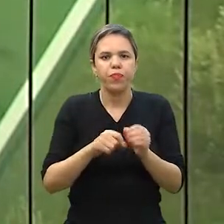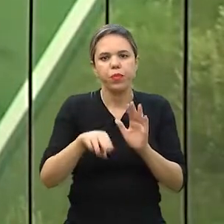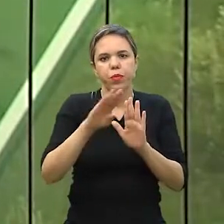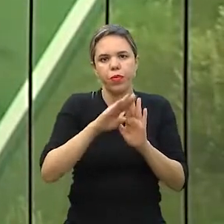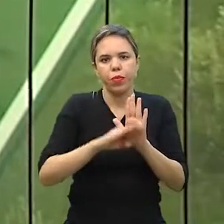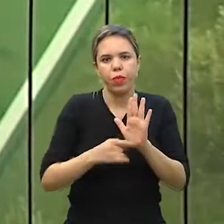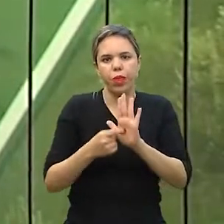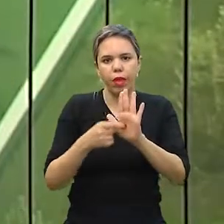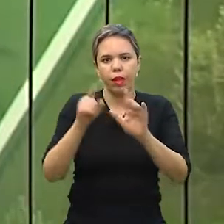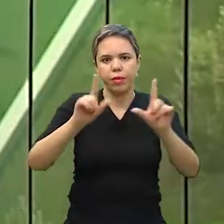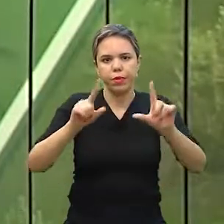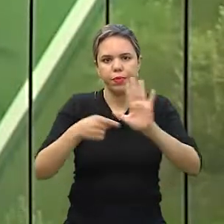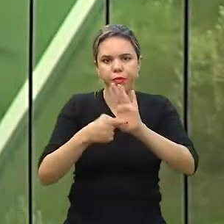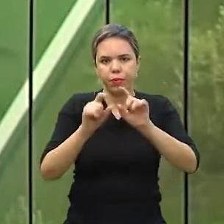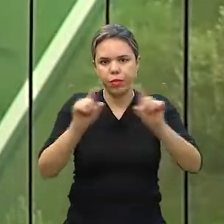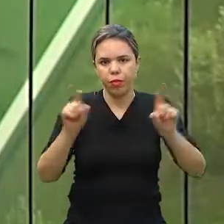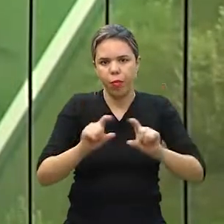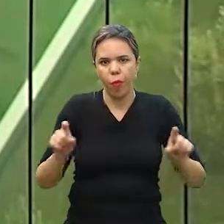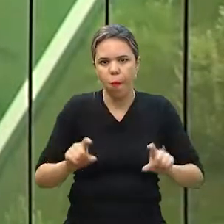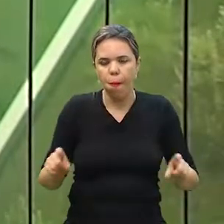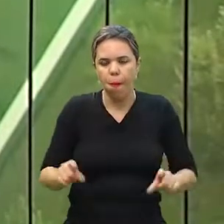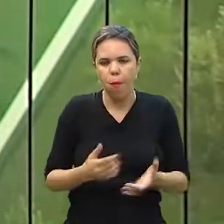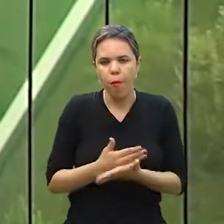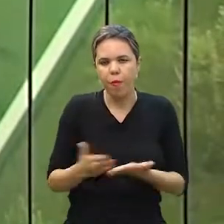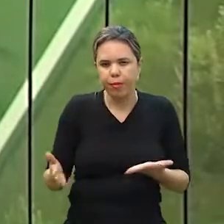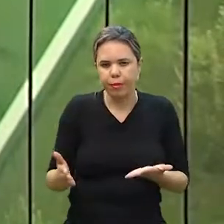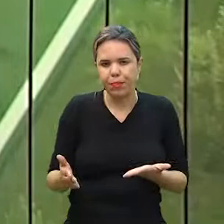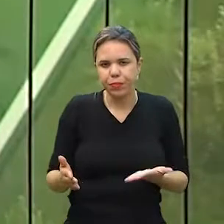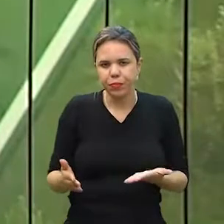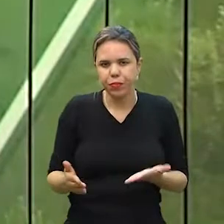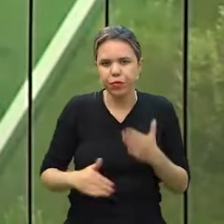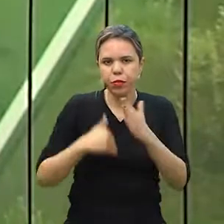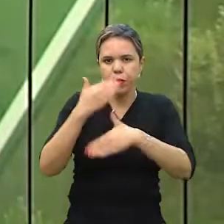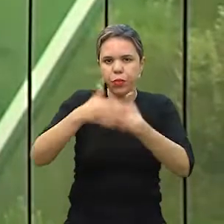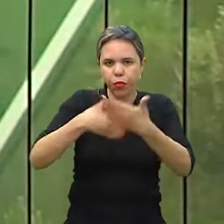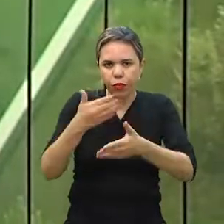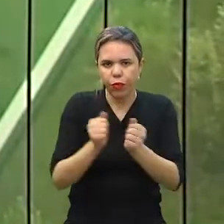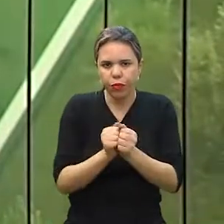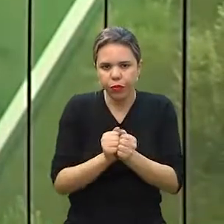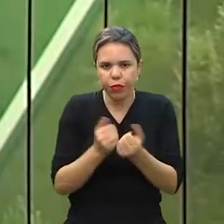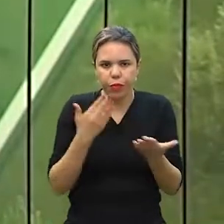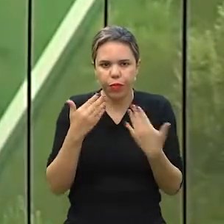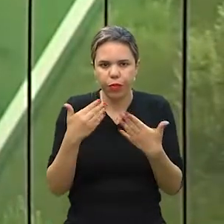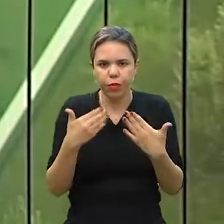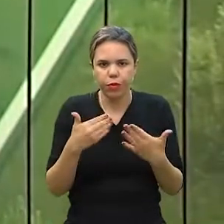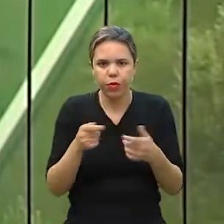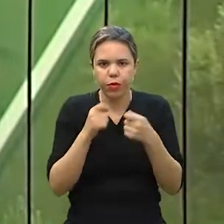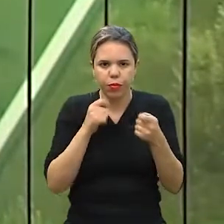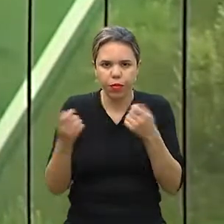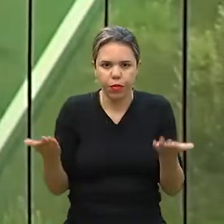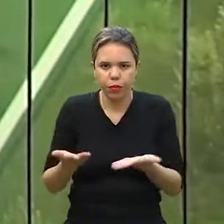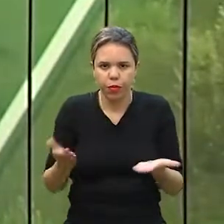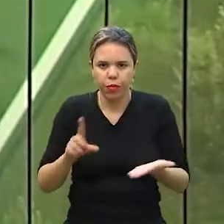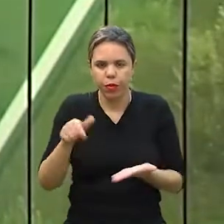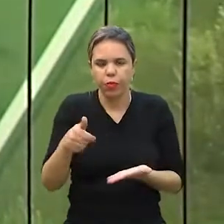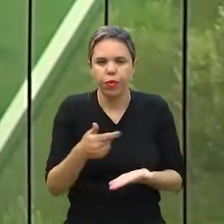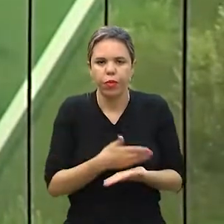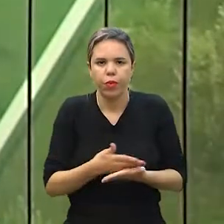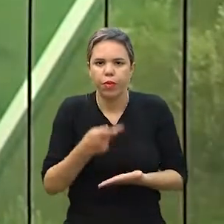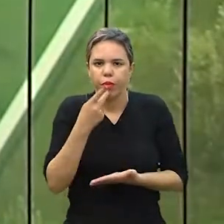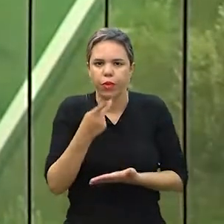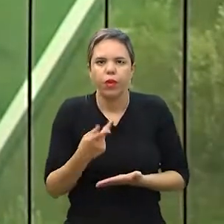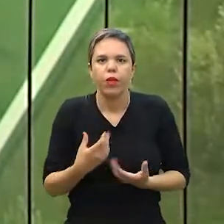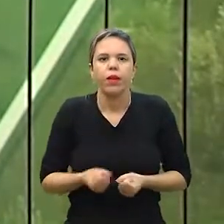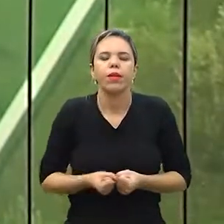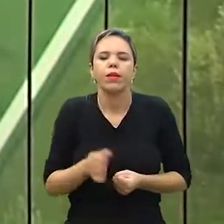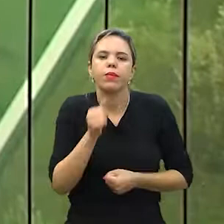que vai aparecer aí na tela para você, só para a gente começar e aí a gente vai desenvolvendo juntos com a nossa entrevista de hoje, que daqui a pouco eu comento. Vamos